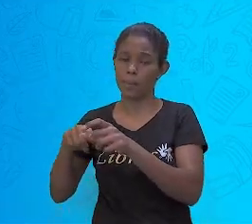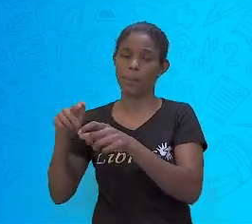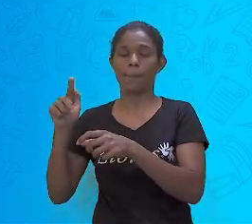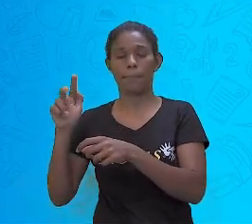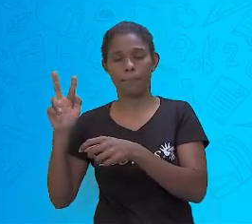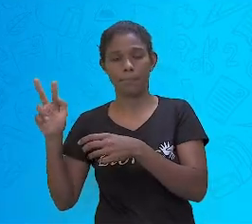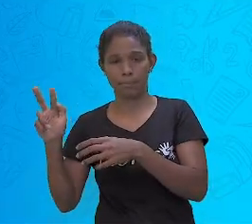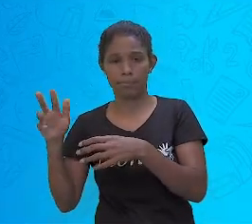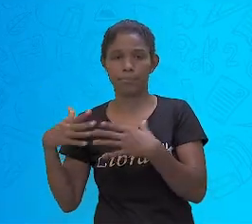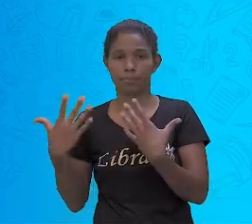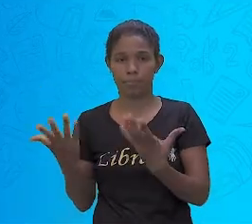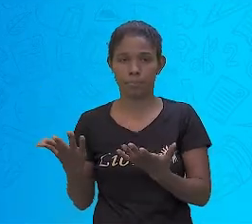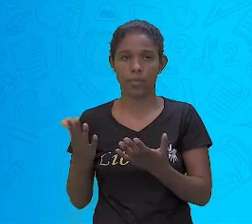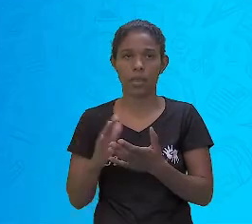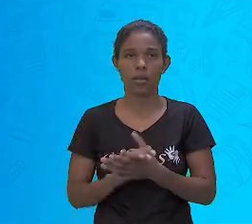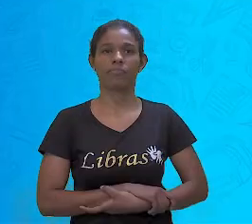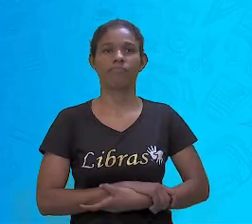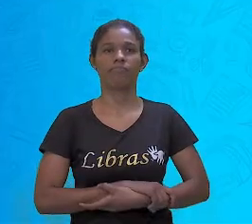de Governador Valadares.